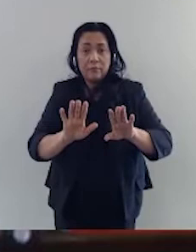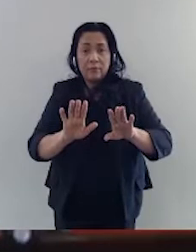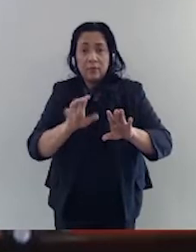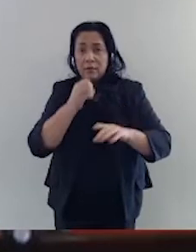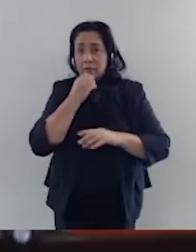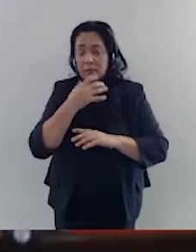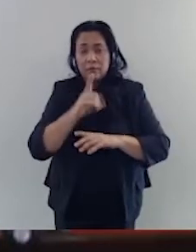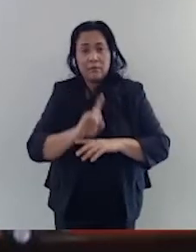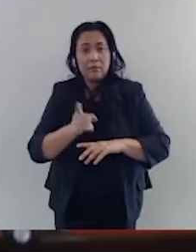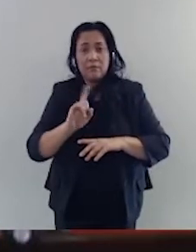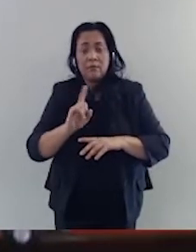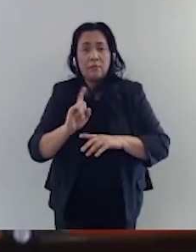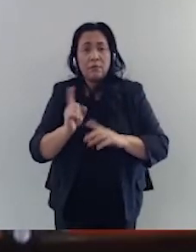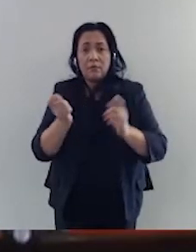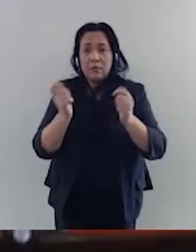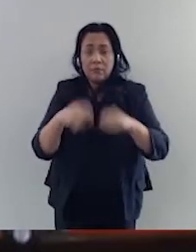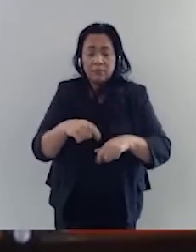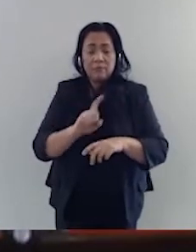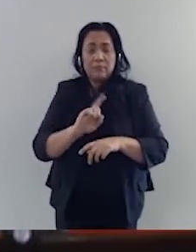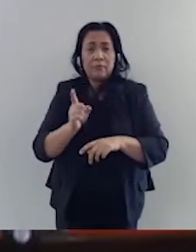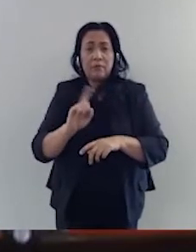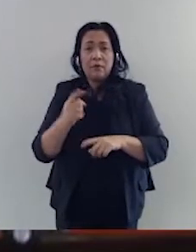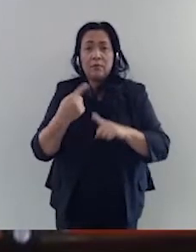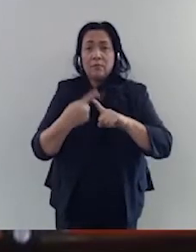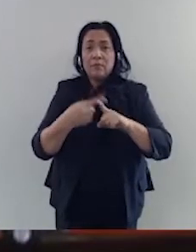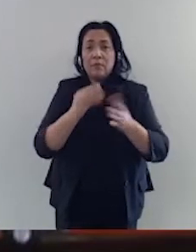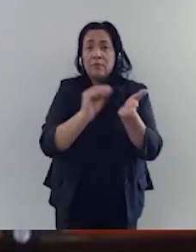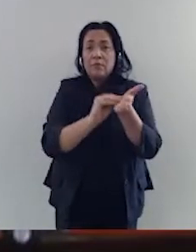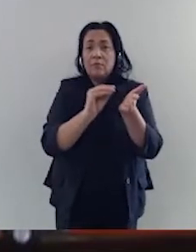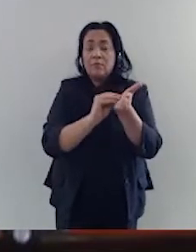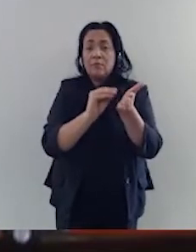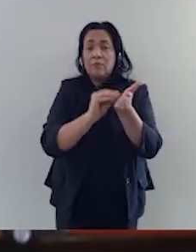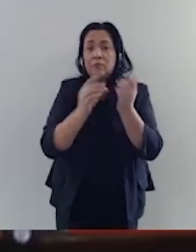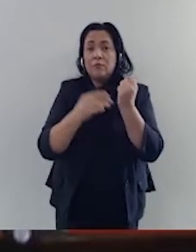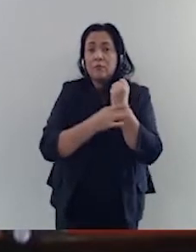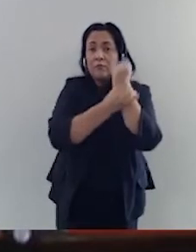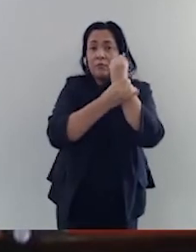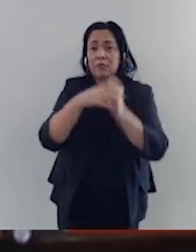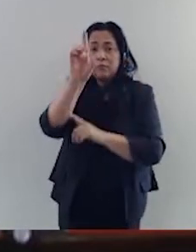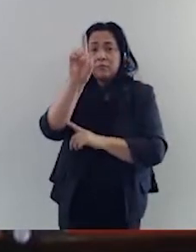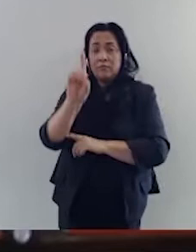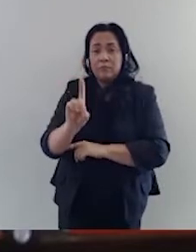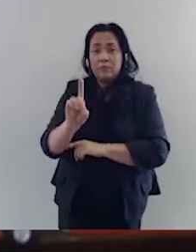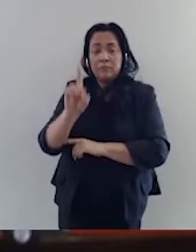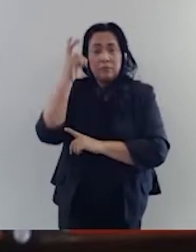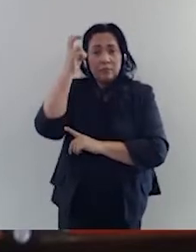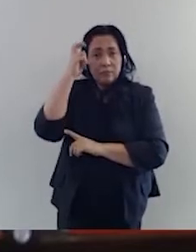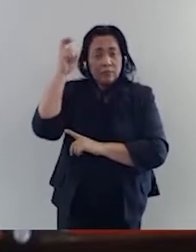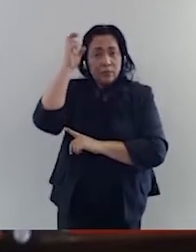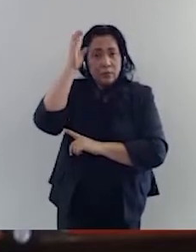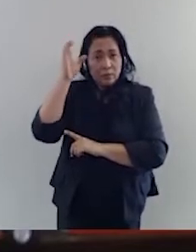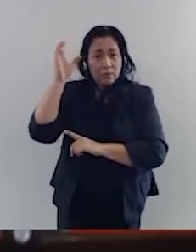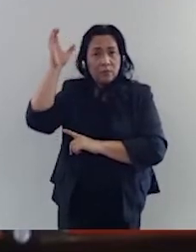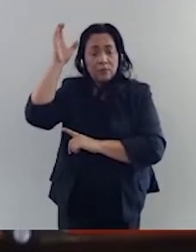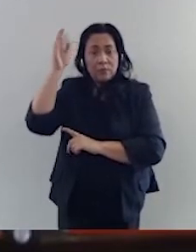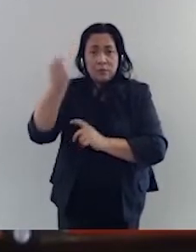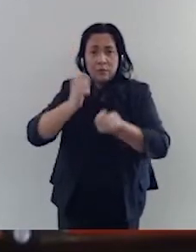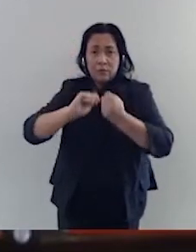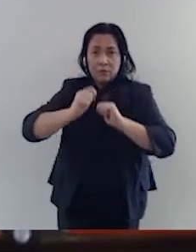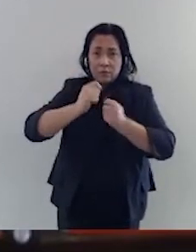eficaz, porque não cuidou dos direitos culturais, dos direitos sociais, dos direitos